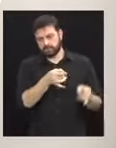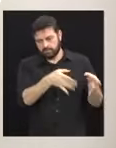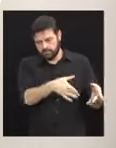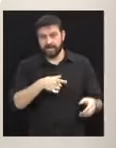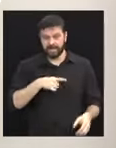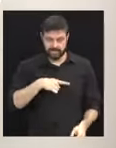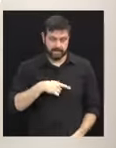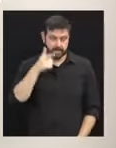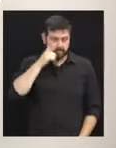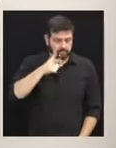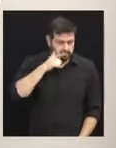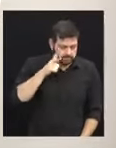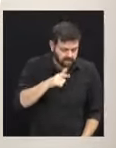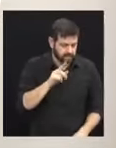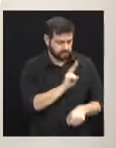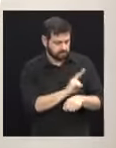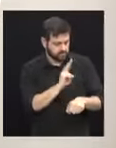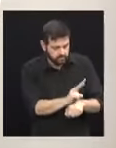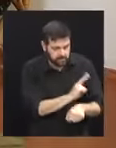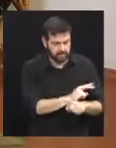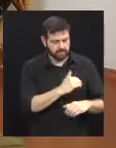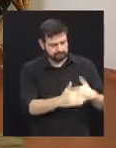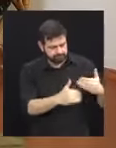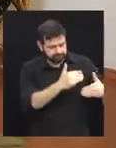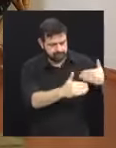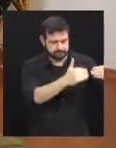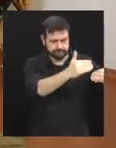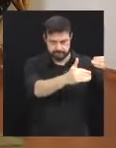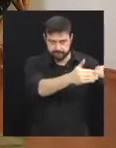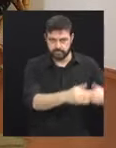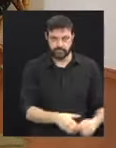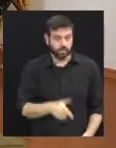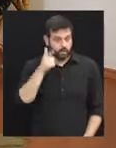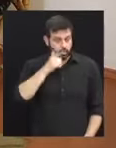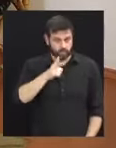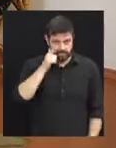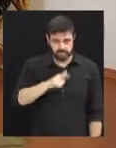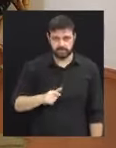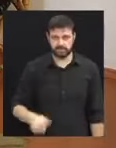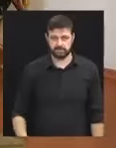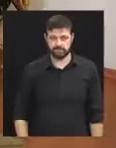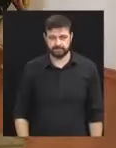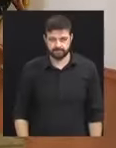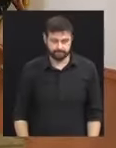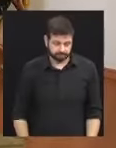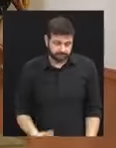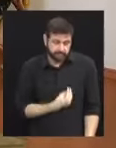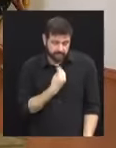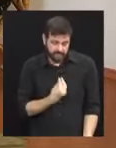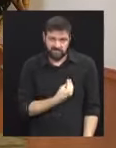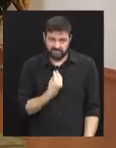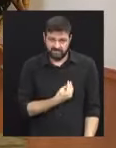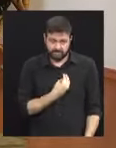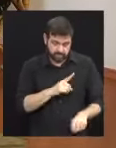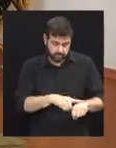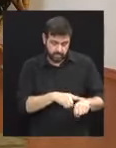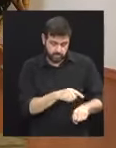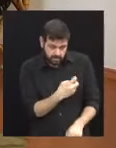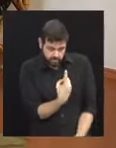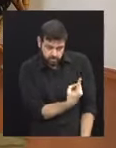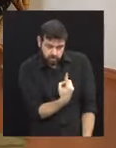desenvolva as capacidades dele de desenvolvimento e de saber se viver um pouco nesses momentos que ele